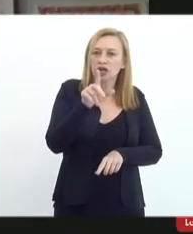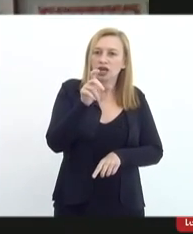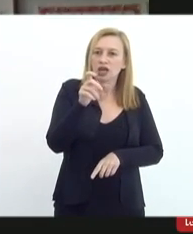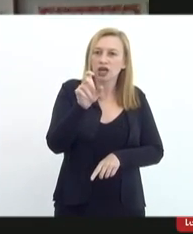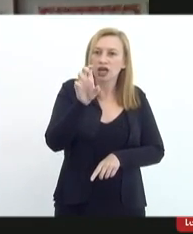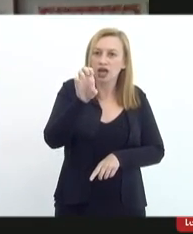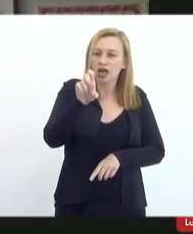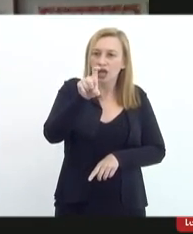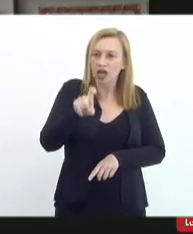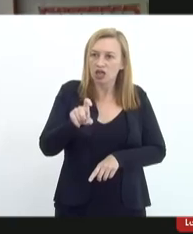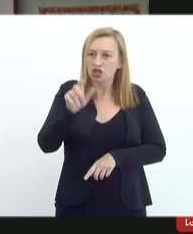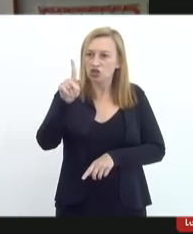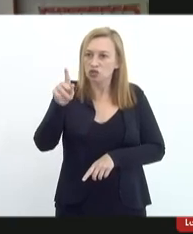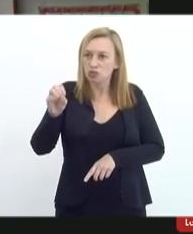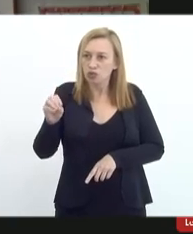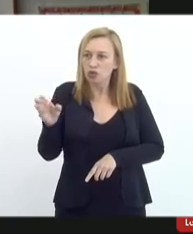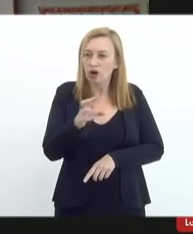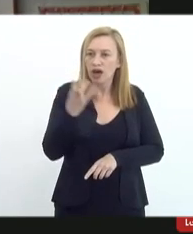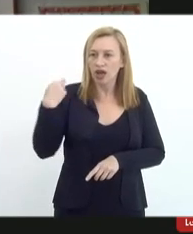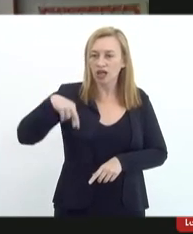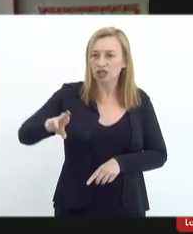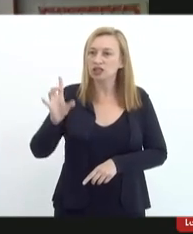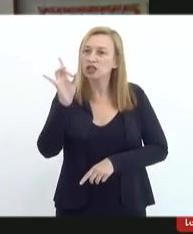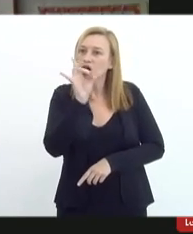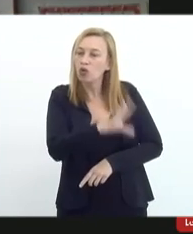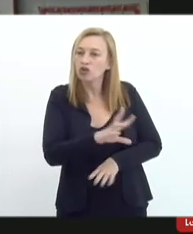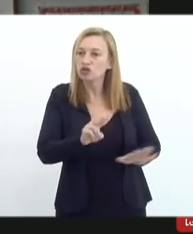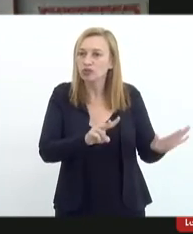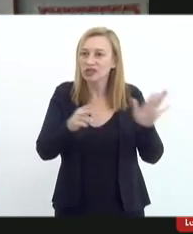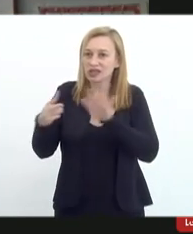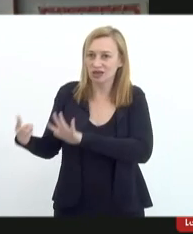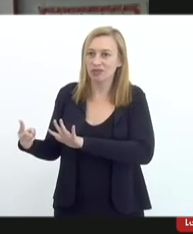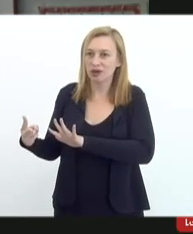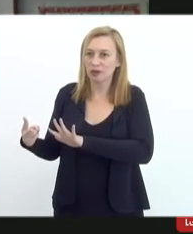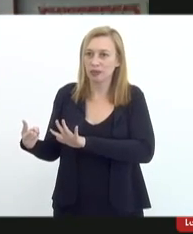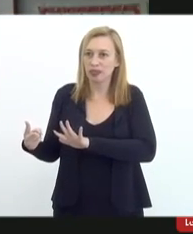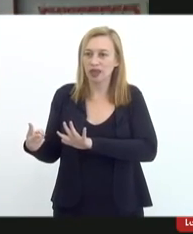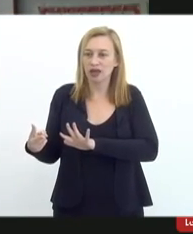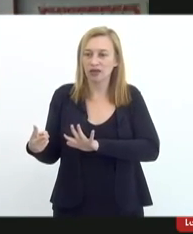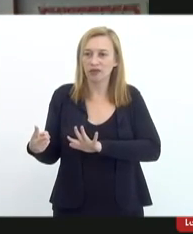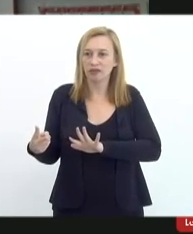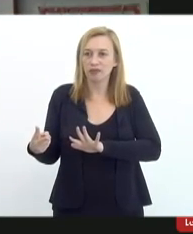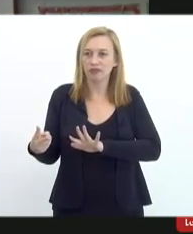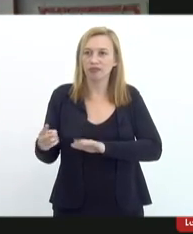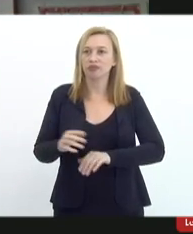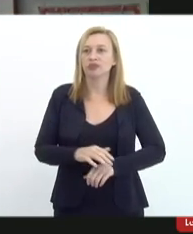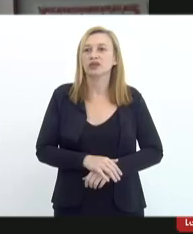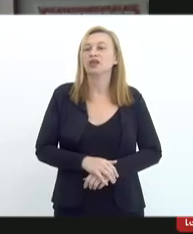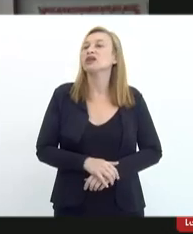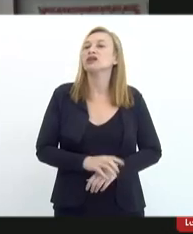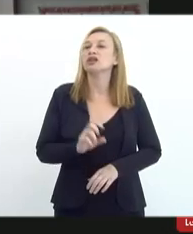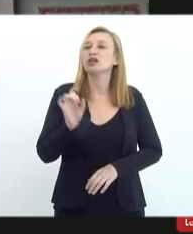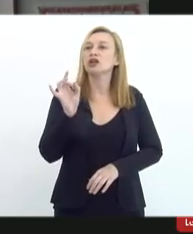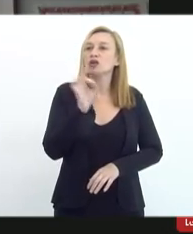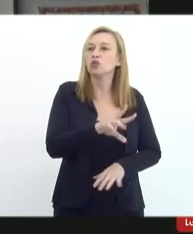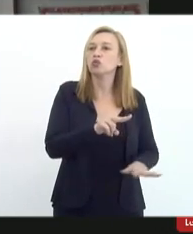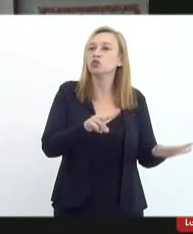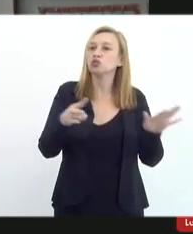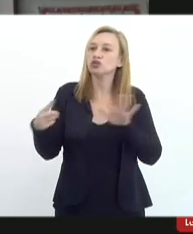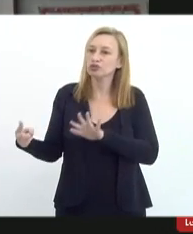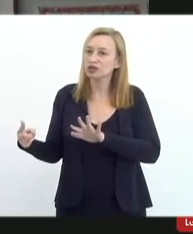Religião, né? E que na última semana na última